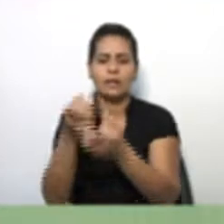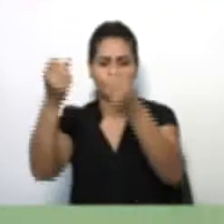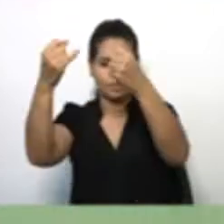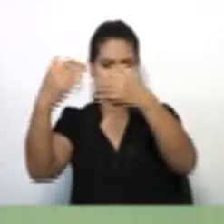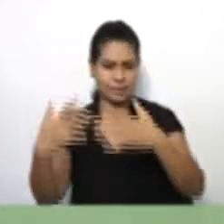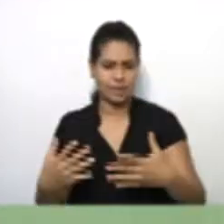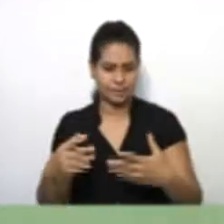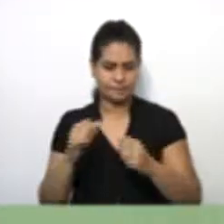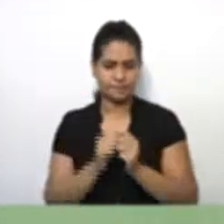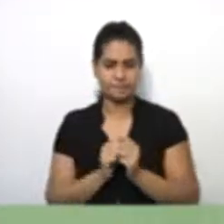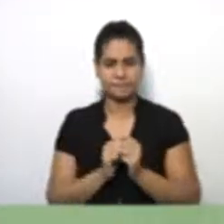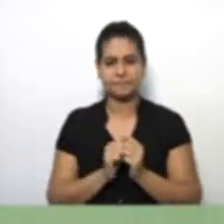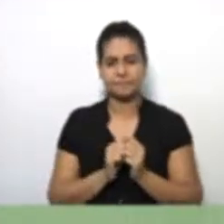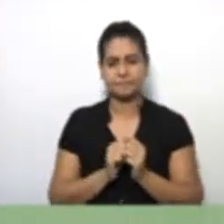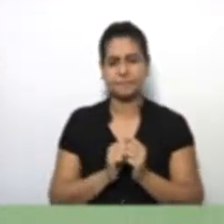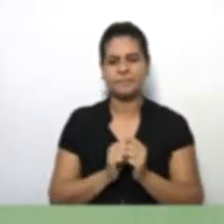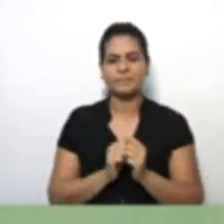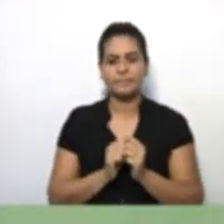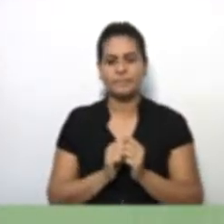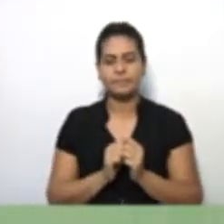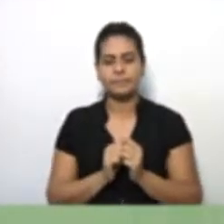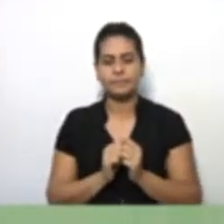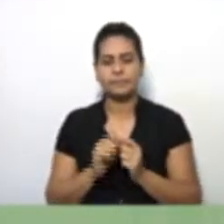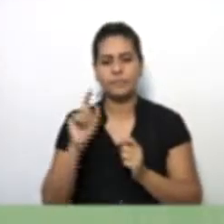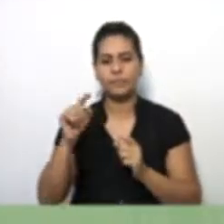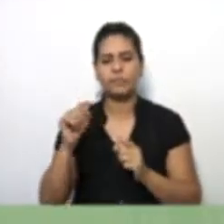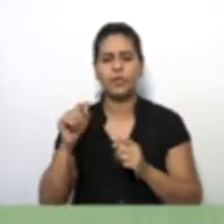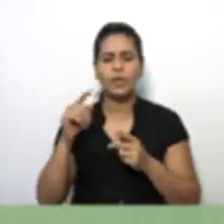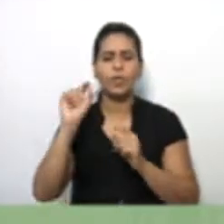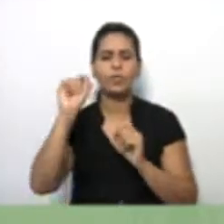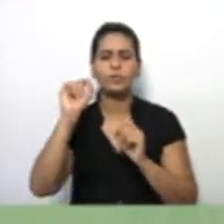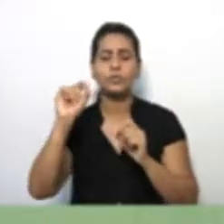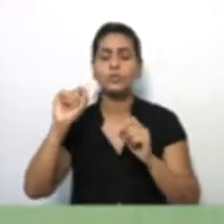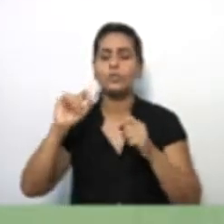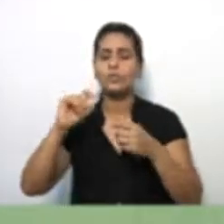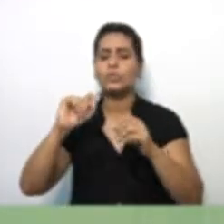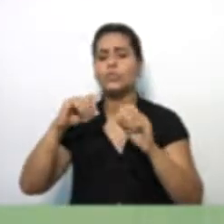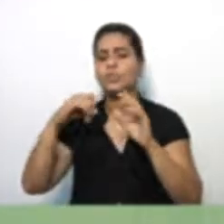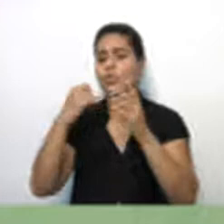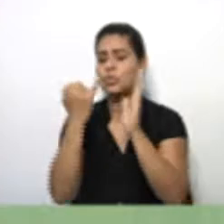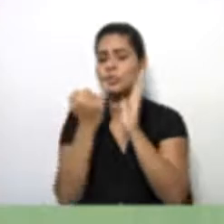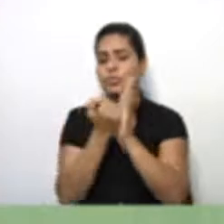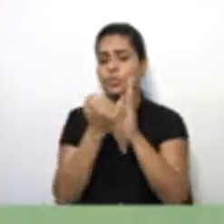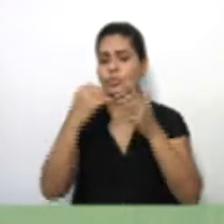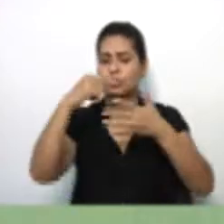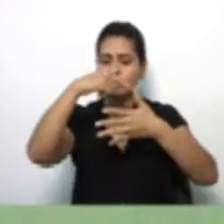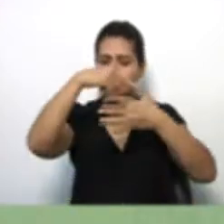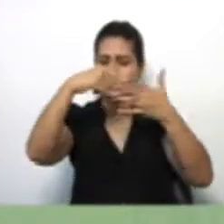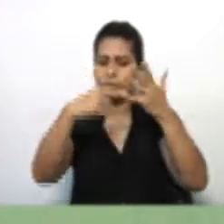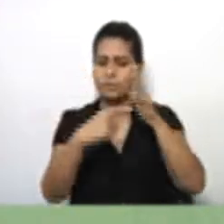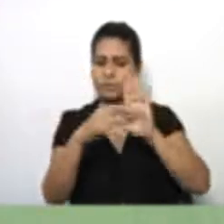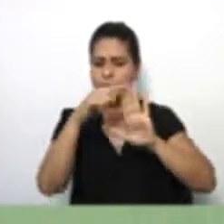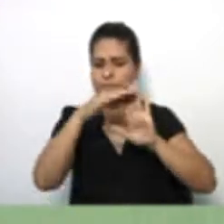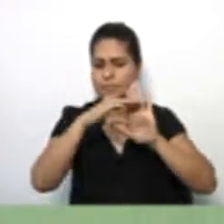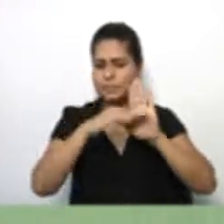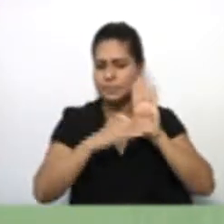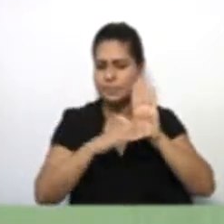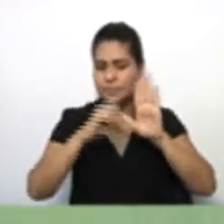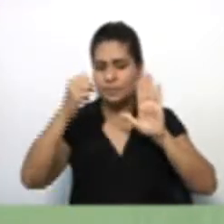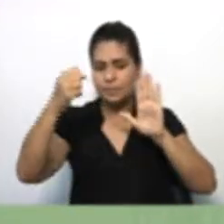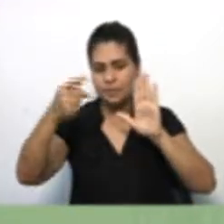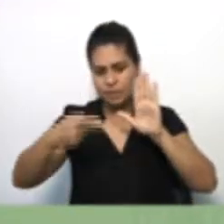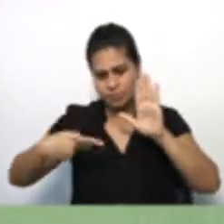mostrar aqui. Ó. Deixa eu te mostrar bem aqui, ó, porque nós vamos definir o quê? Os tipos de planejamento. Né? Tais quais aí o quê?